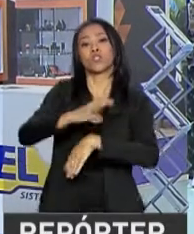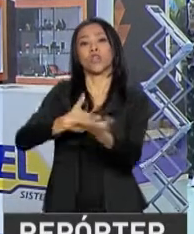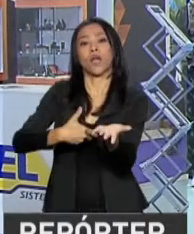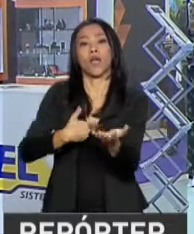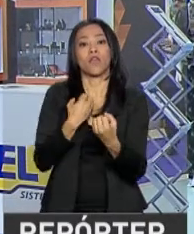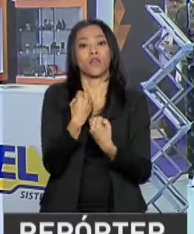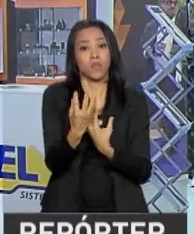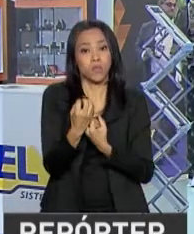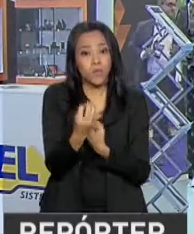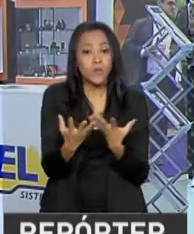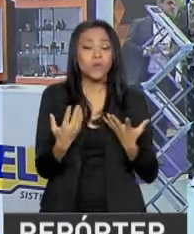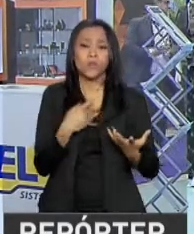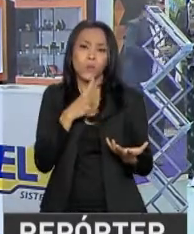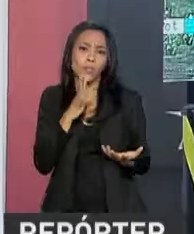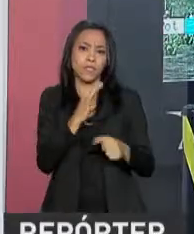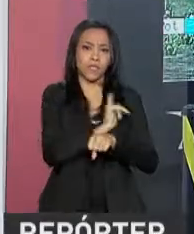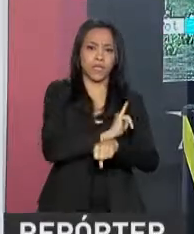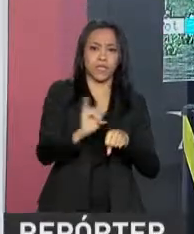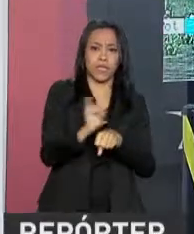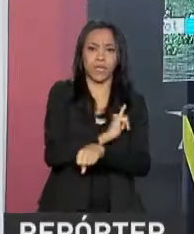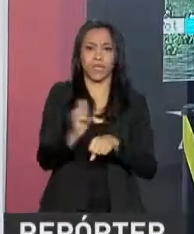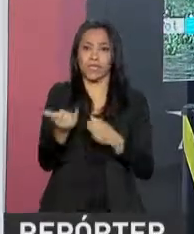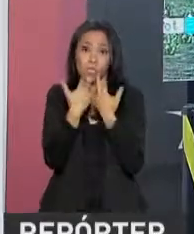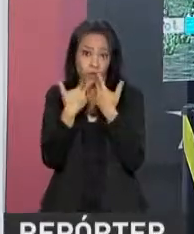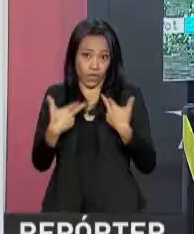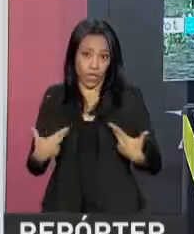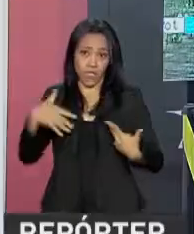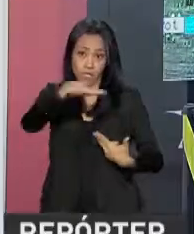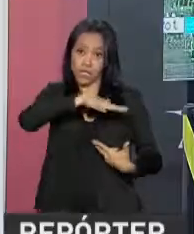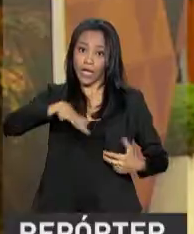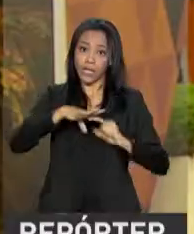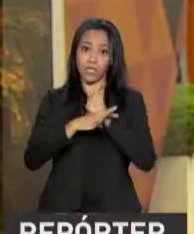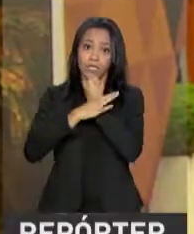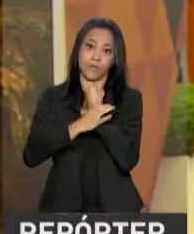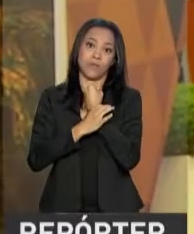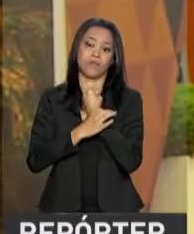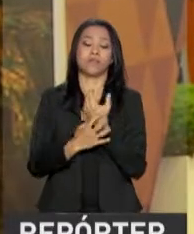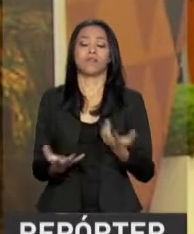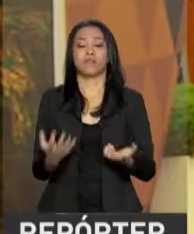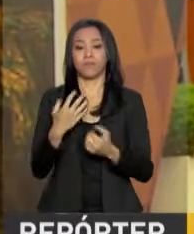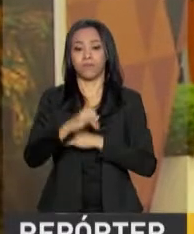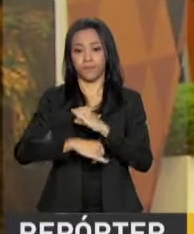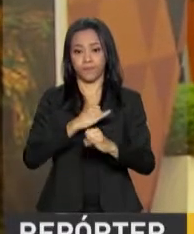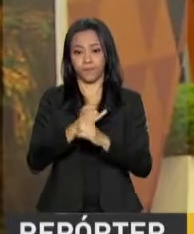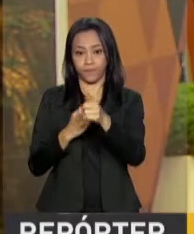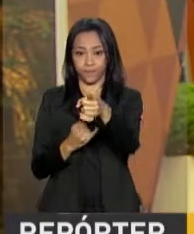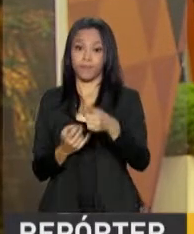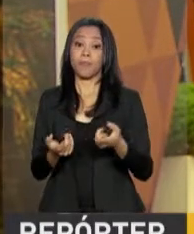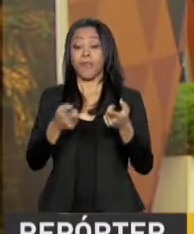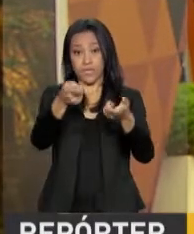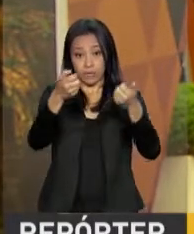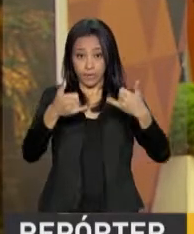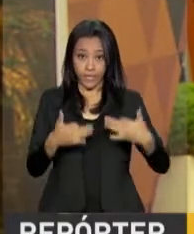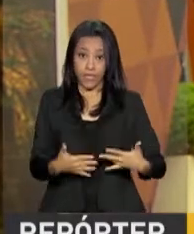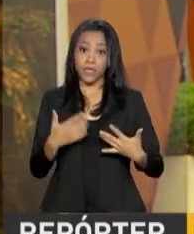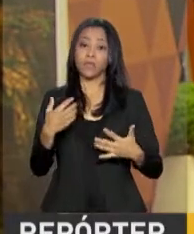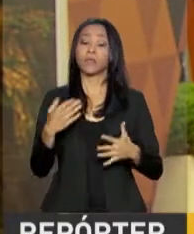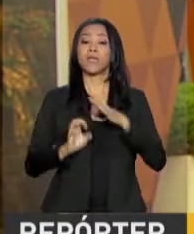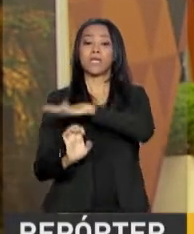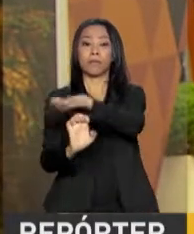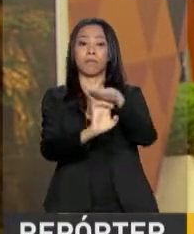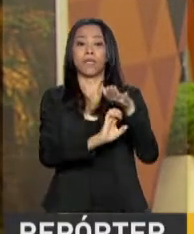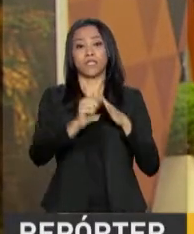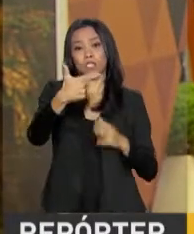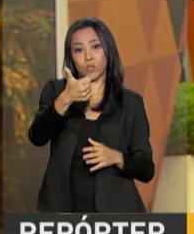inovadoras para a plataforma virtual e segurança militar nós estamos com com empresas de 12 países aqui representados